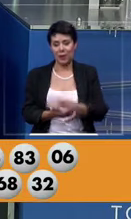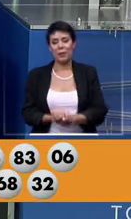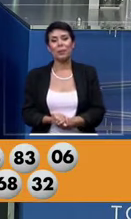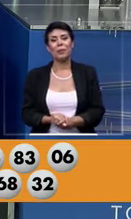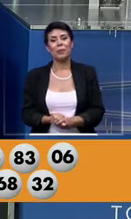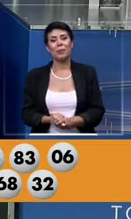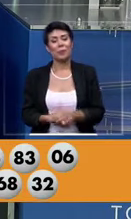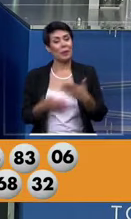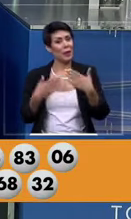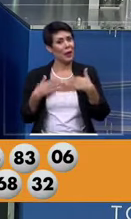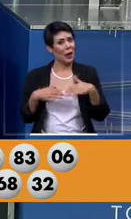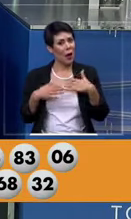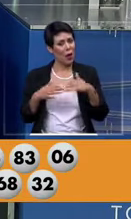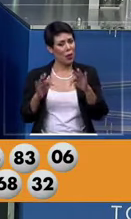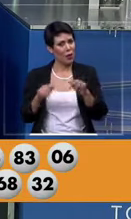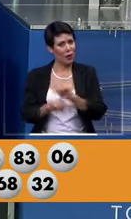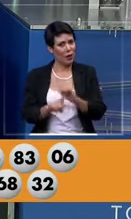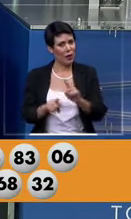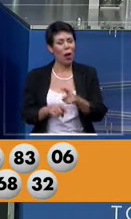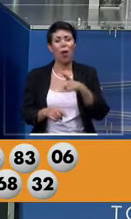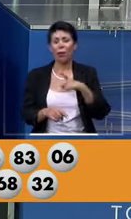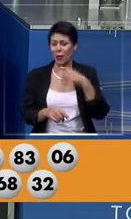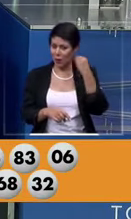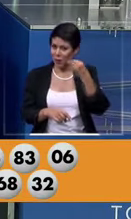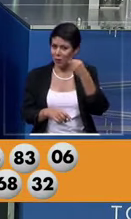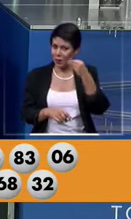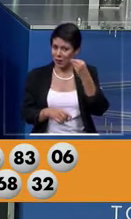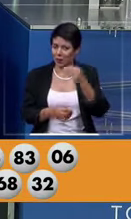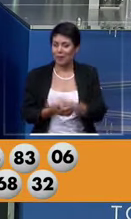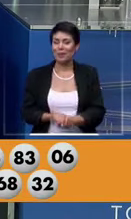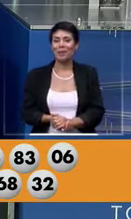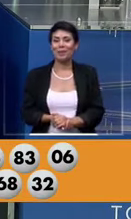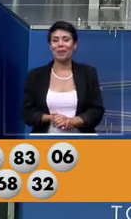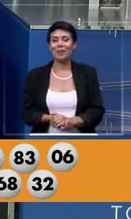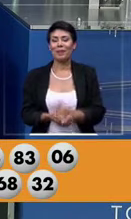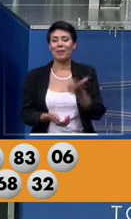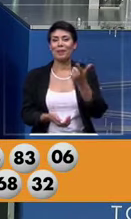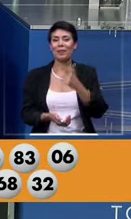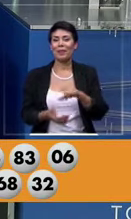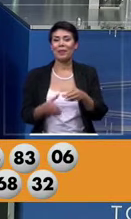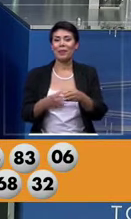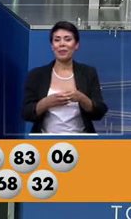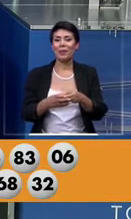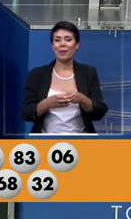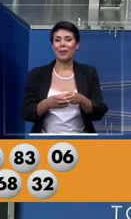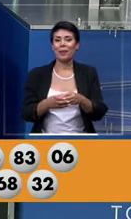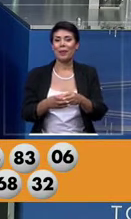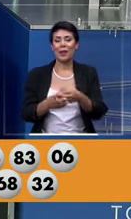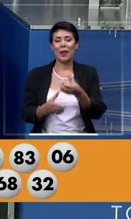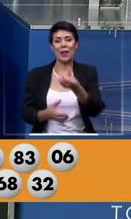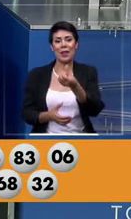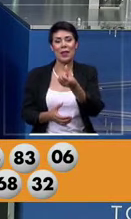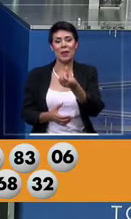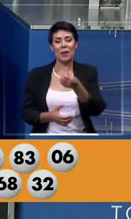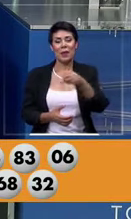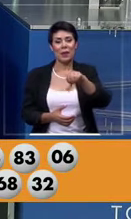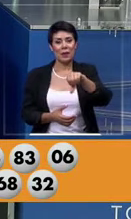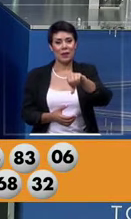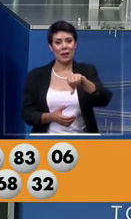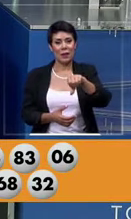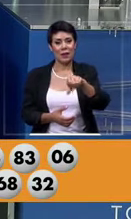06. Calma, que ainda não acabou. Você ainda tem chances de ganhar na Lotomania. Bola laranja, número